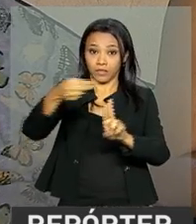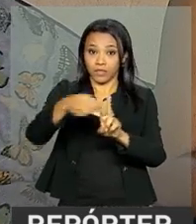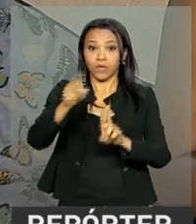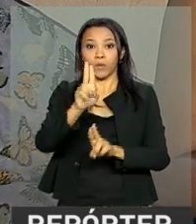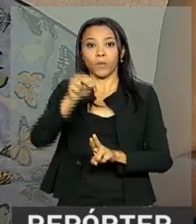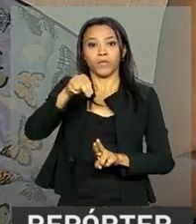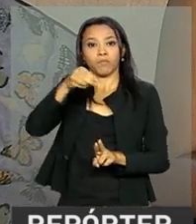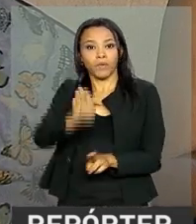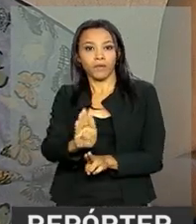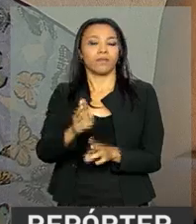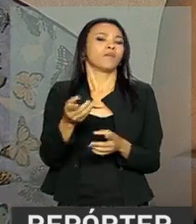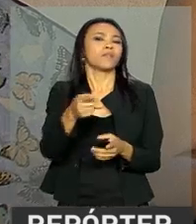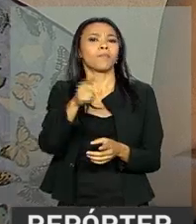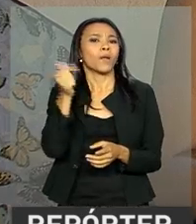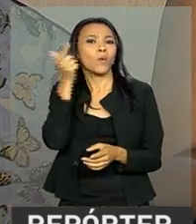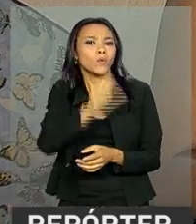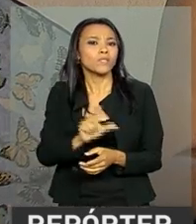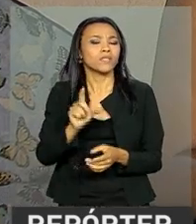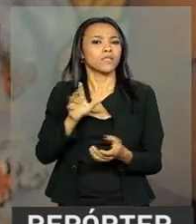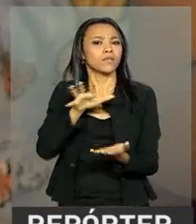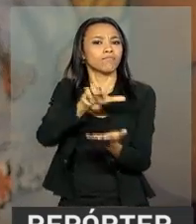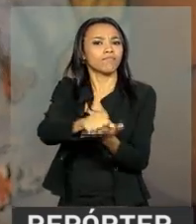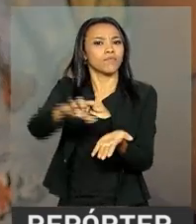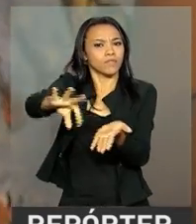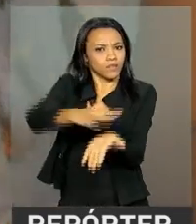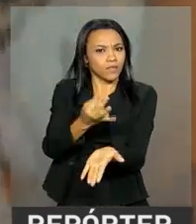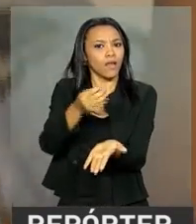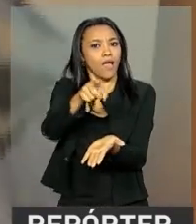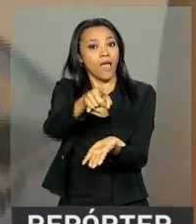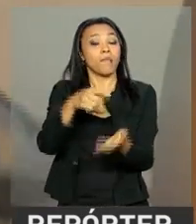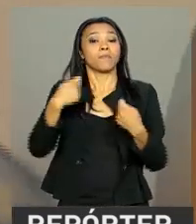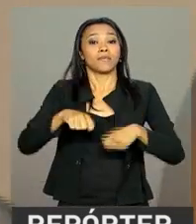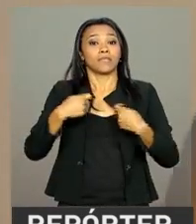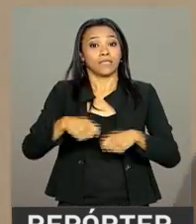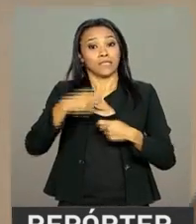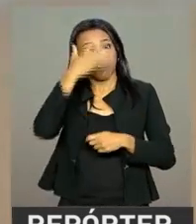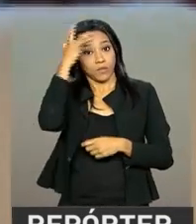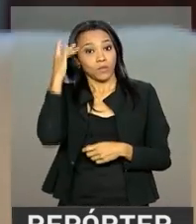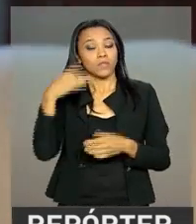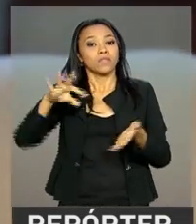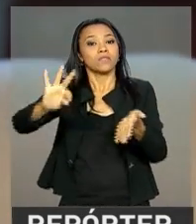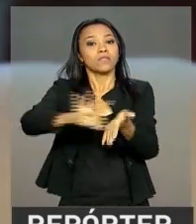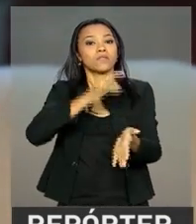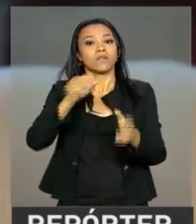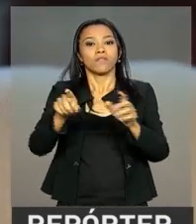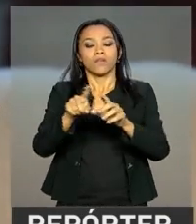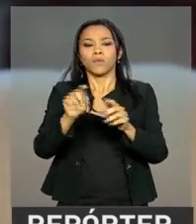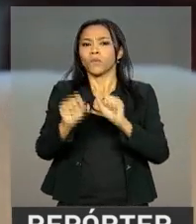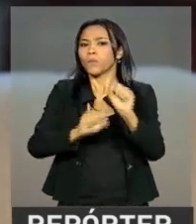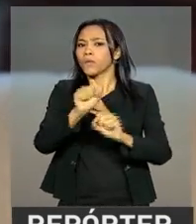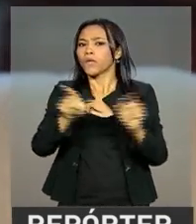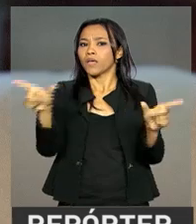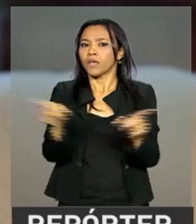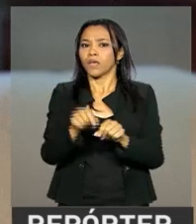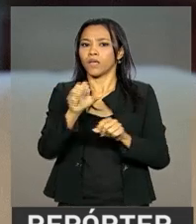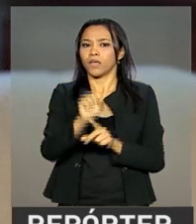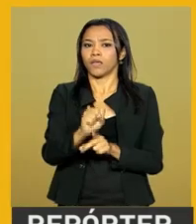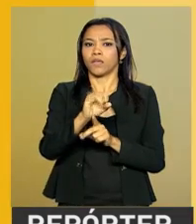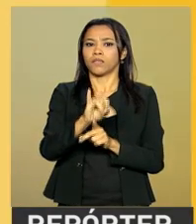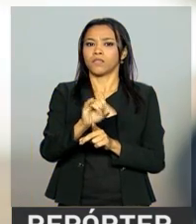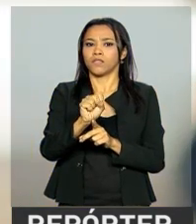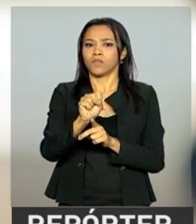se candidatar a uma vaga em uma universidade pública O estudante deve se inscrever no sistema de seleção Unificado o